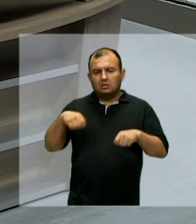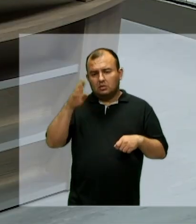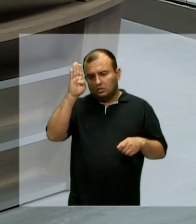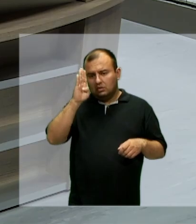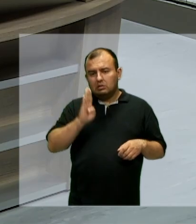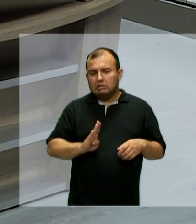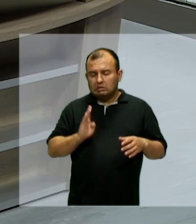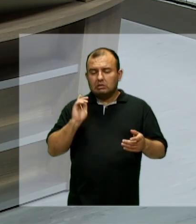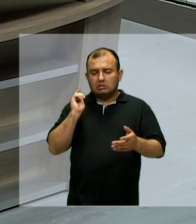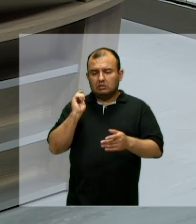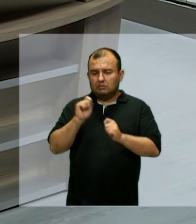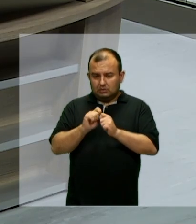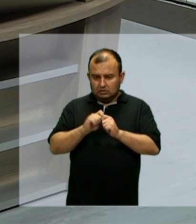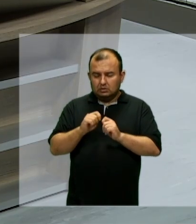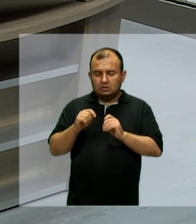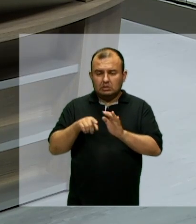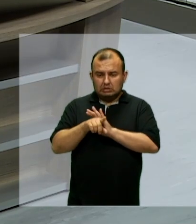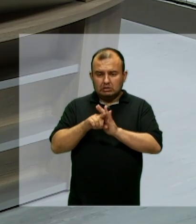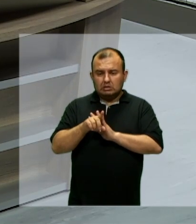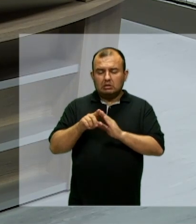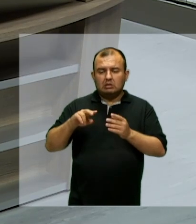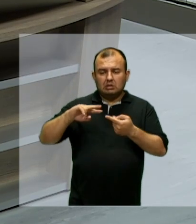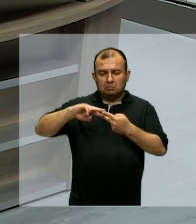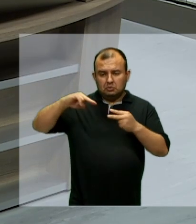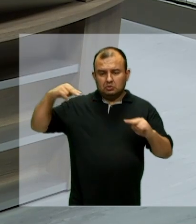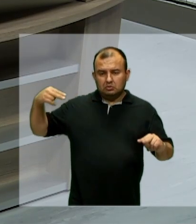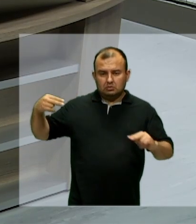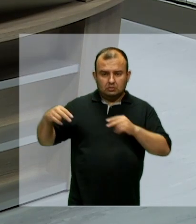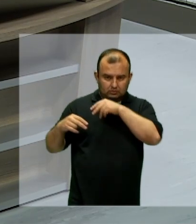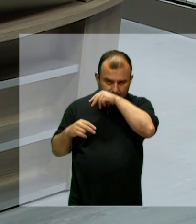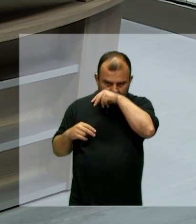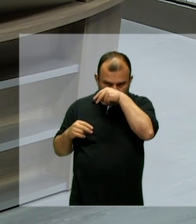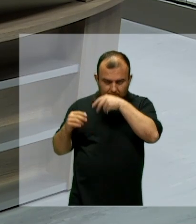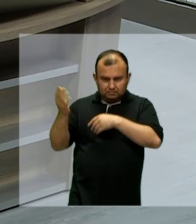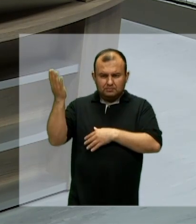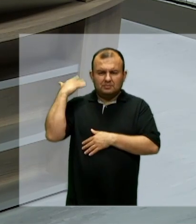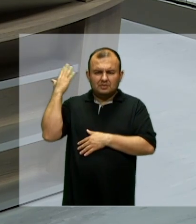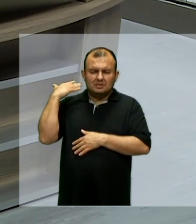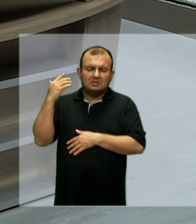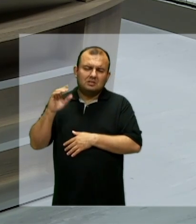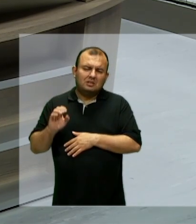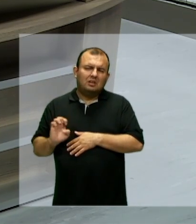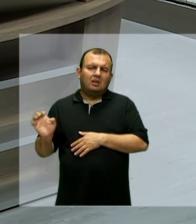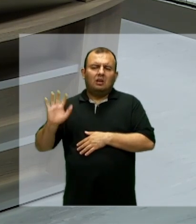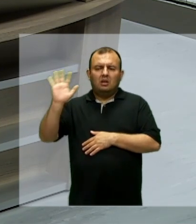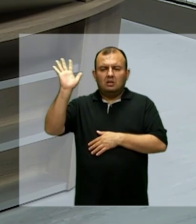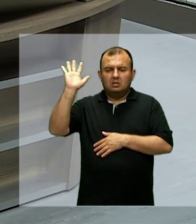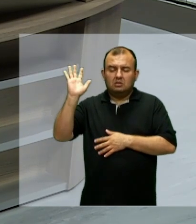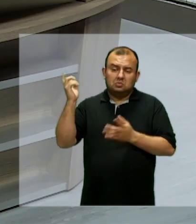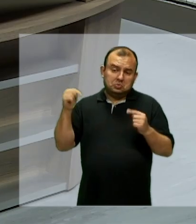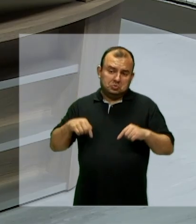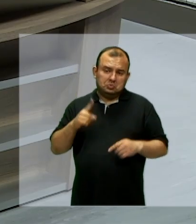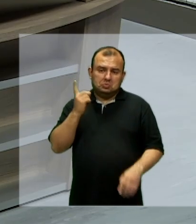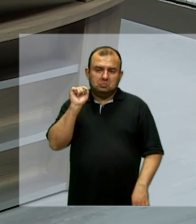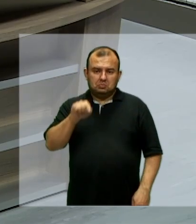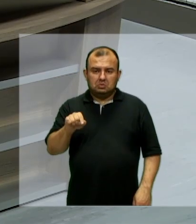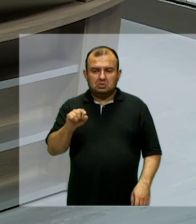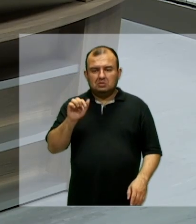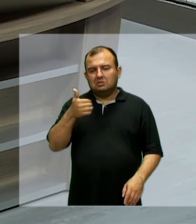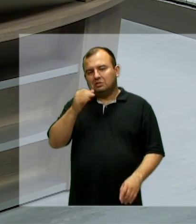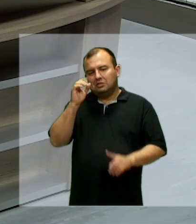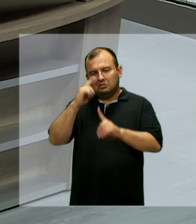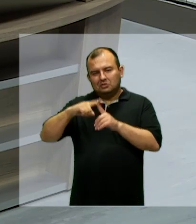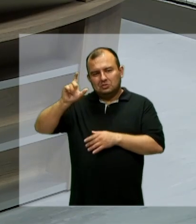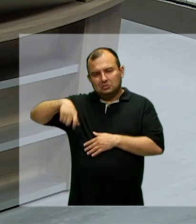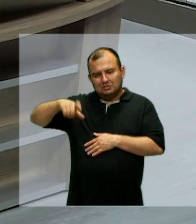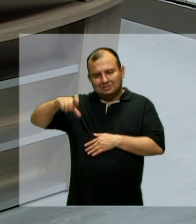genética, ele tem que viabilizar esse exame genético. Que era antigo um exame que custava uma fábula, hoje custa R$1.000 e poucos, em 10 vezes no cartão e